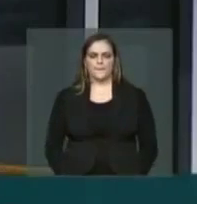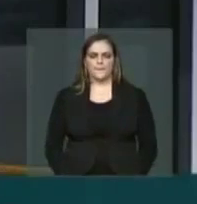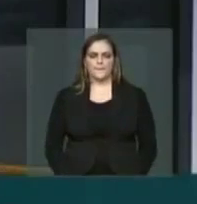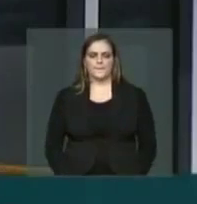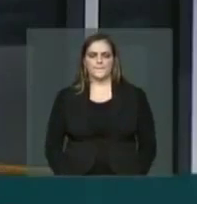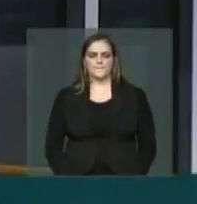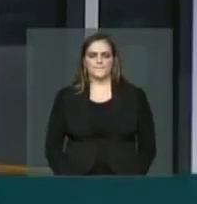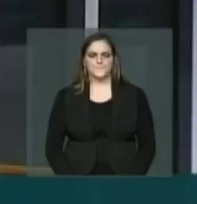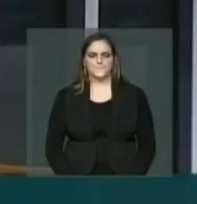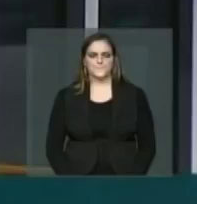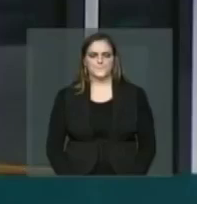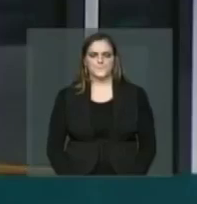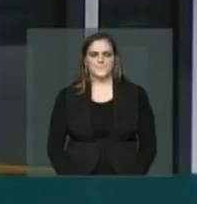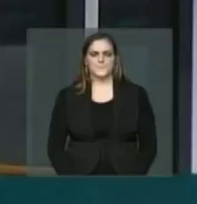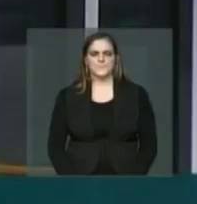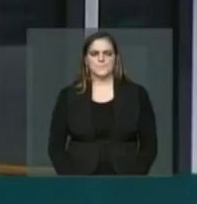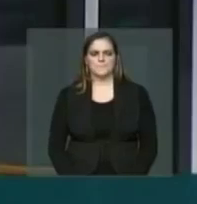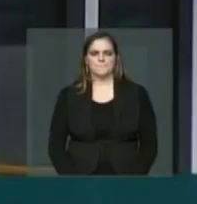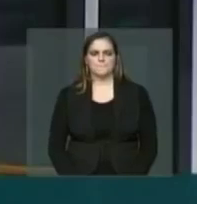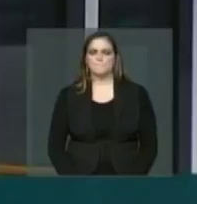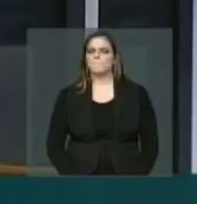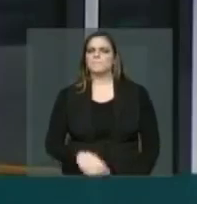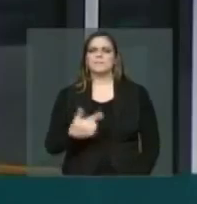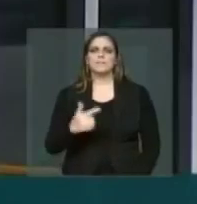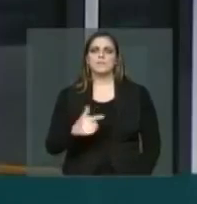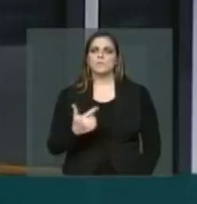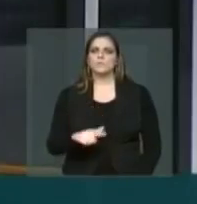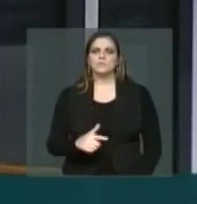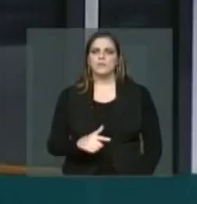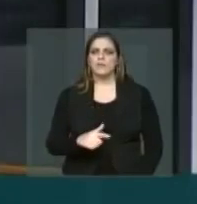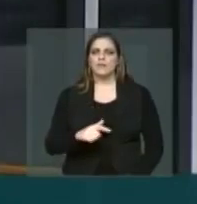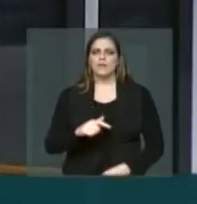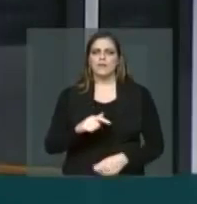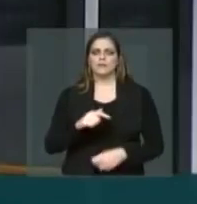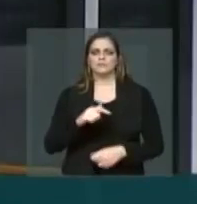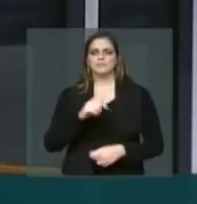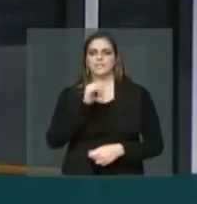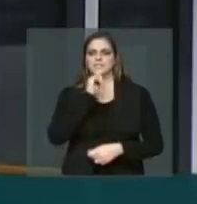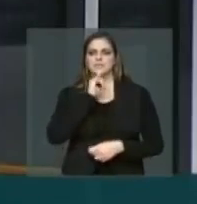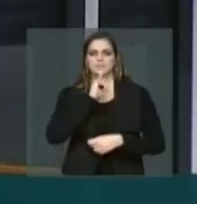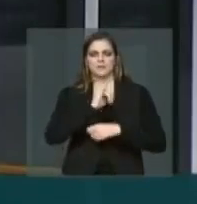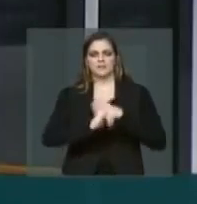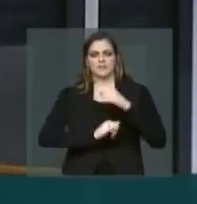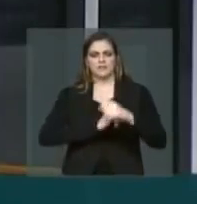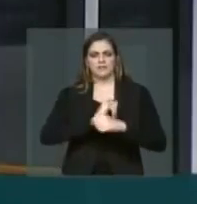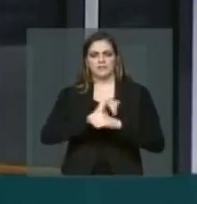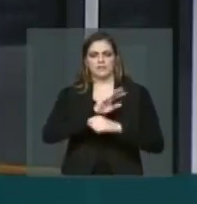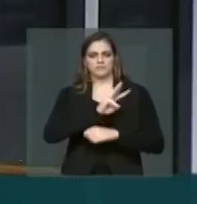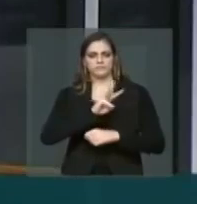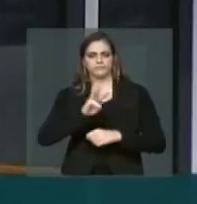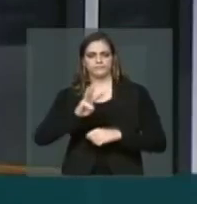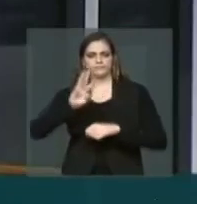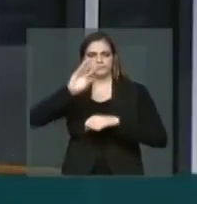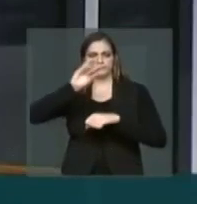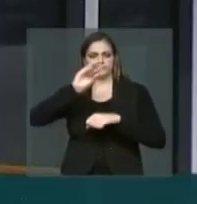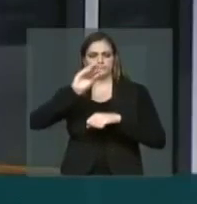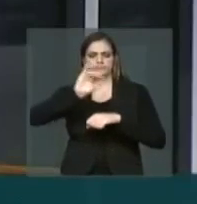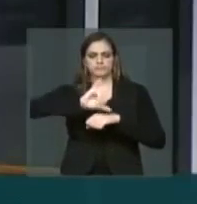sem que seja colocado na transparência pública para o acompanhamento da população do estado do